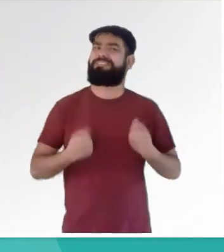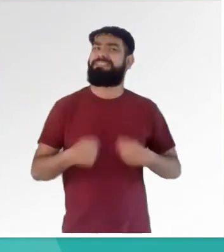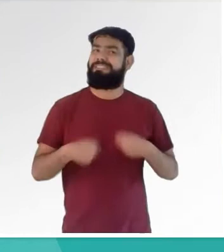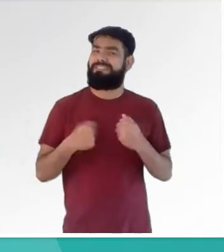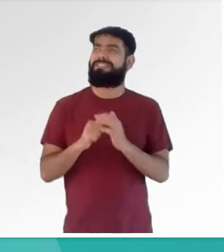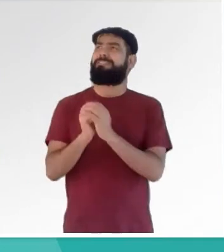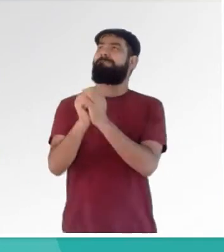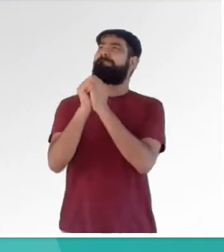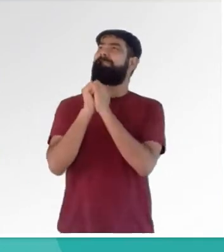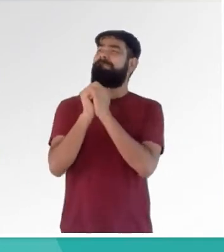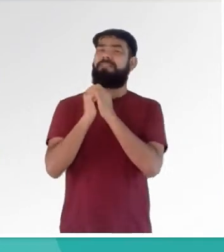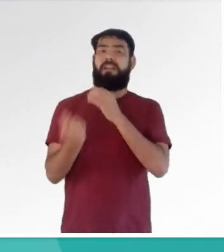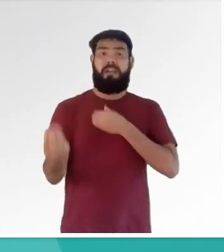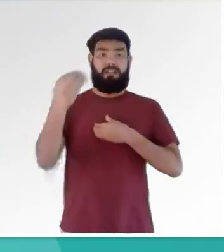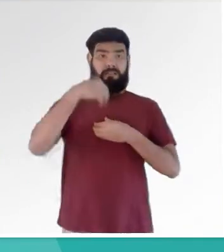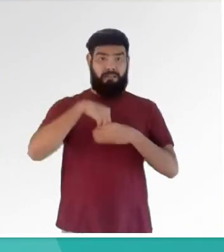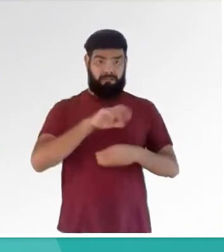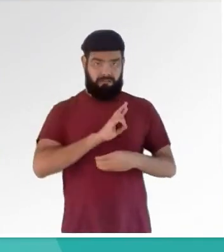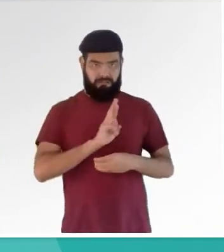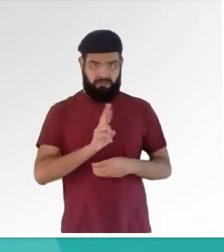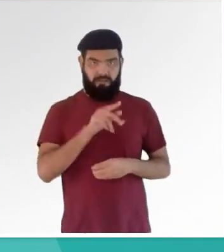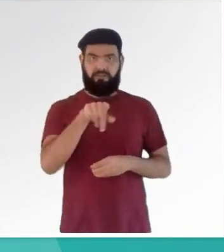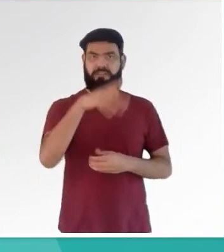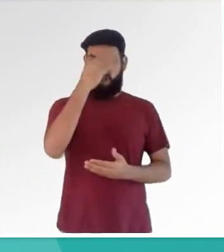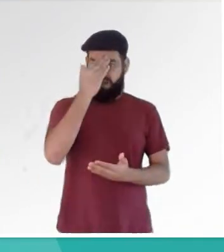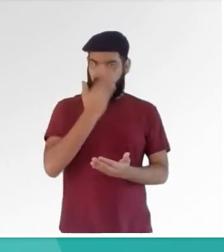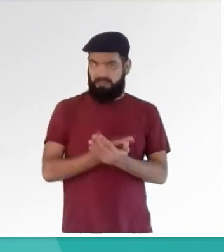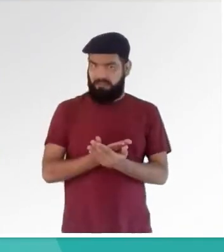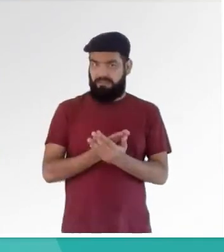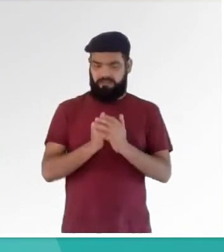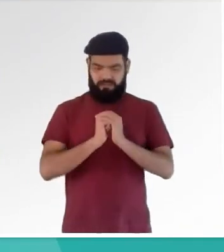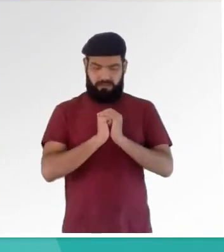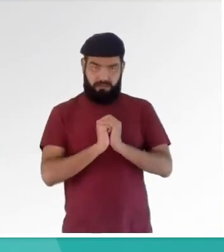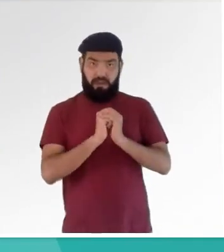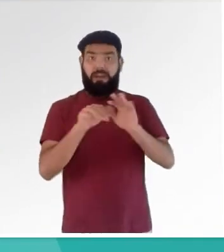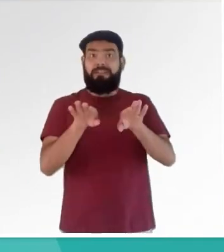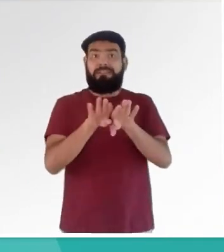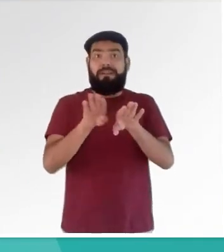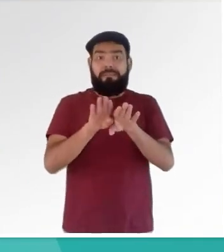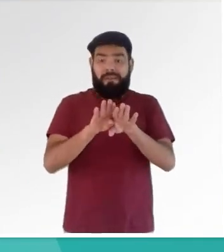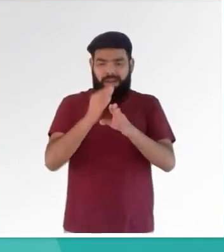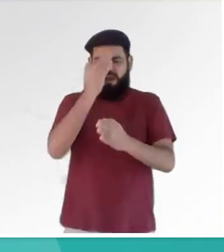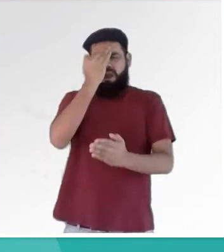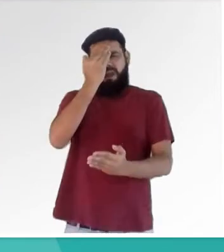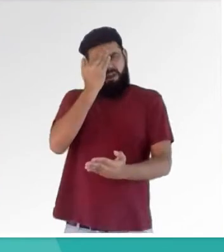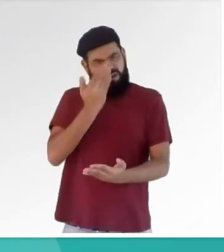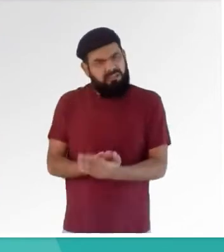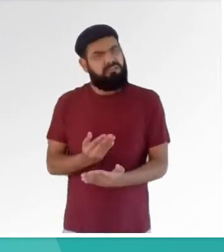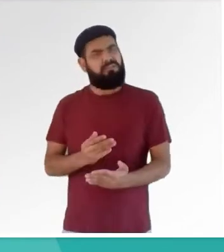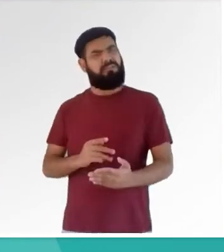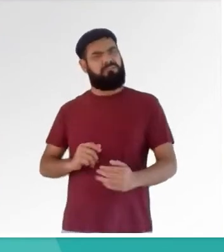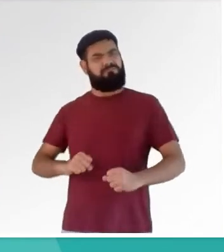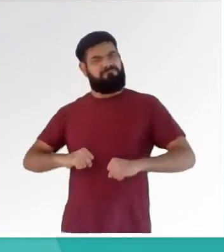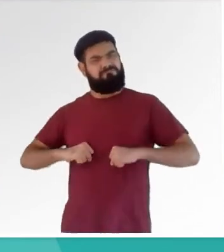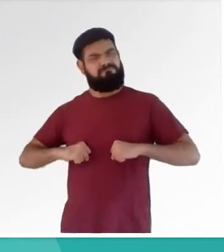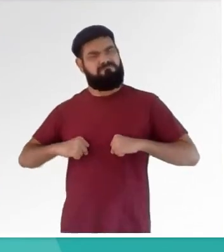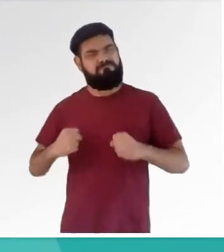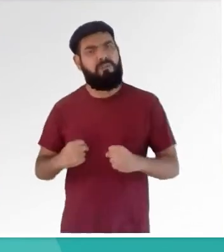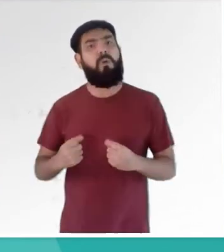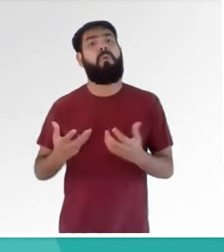na sua religião, você acredita nela, e você tem que ter crença, né? Qual é a sua crença, né, na sua